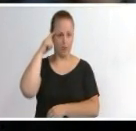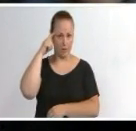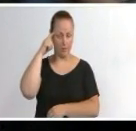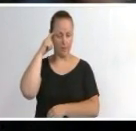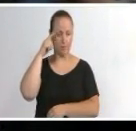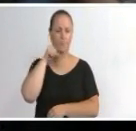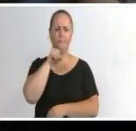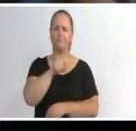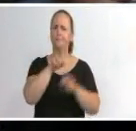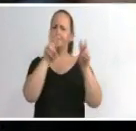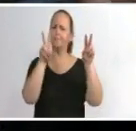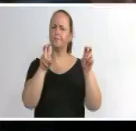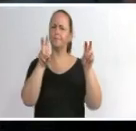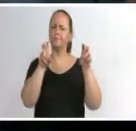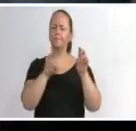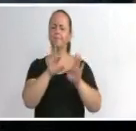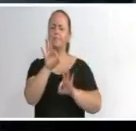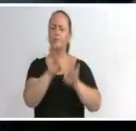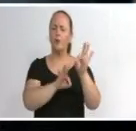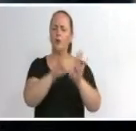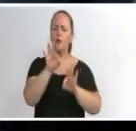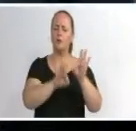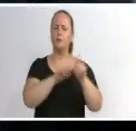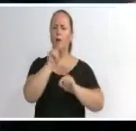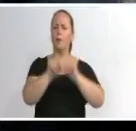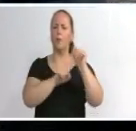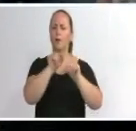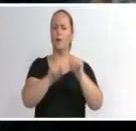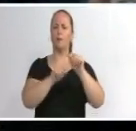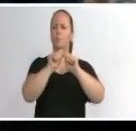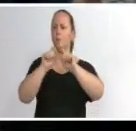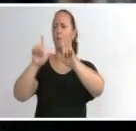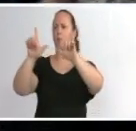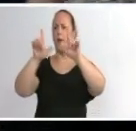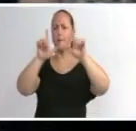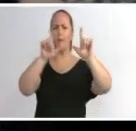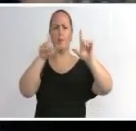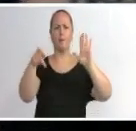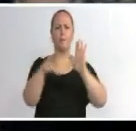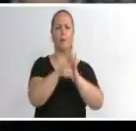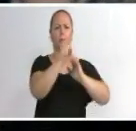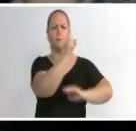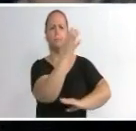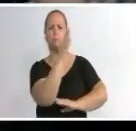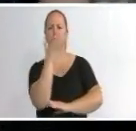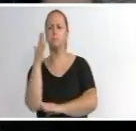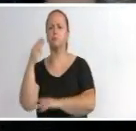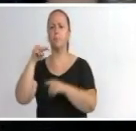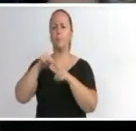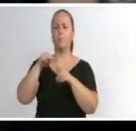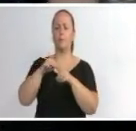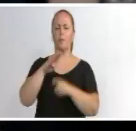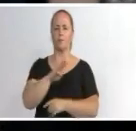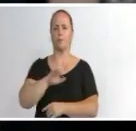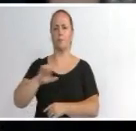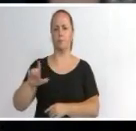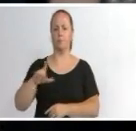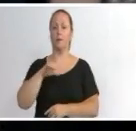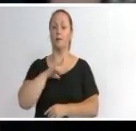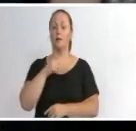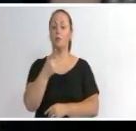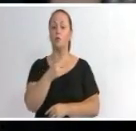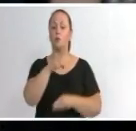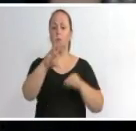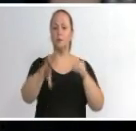a ordenação dos elementos presentes nas paisagens do município de Blumenau. Lembrando que o mesmo tem duas